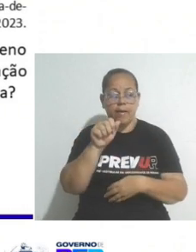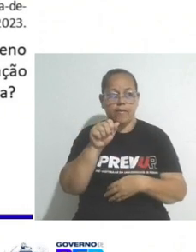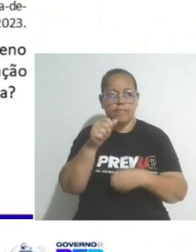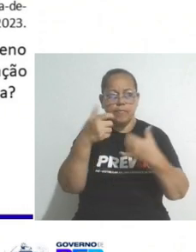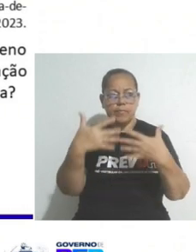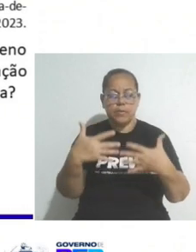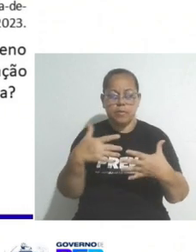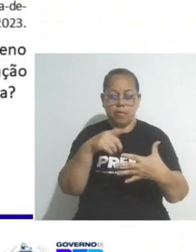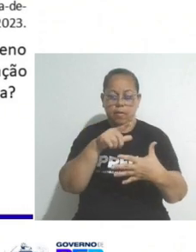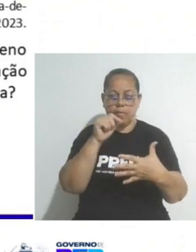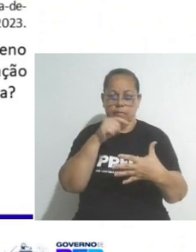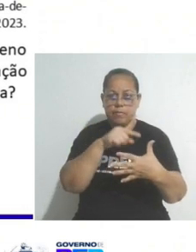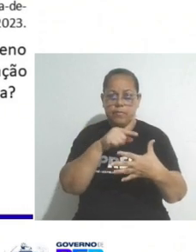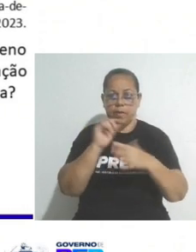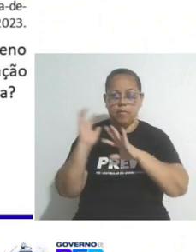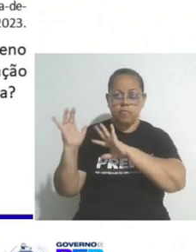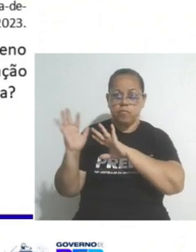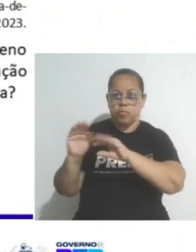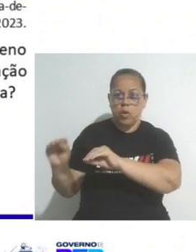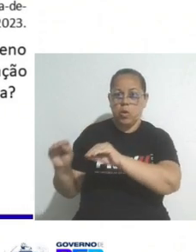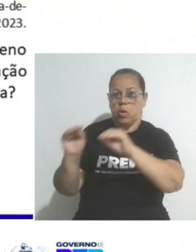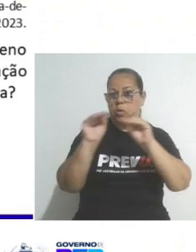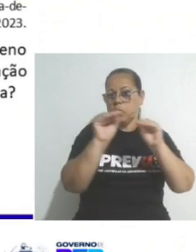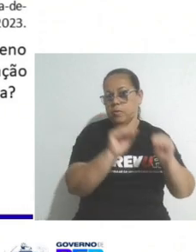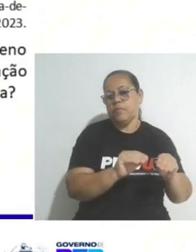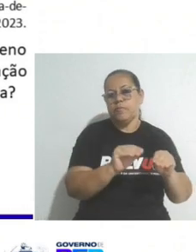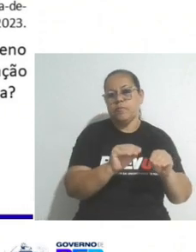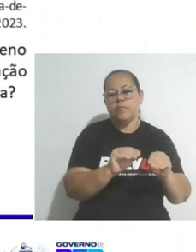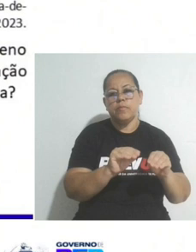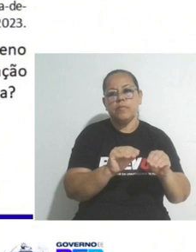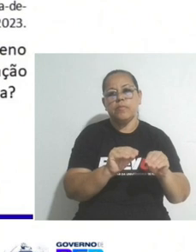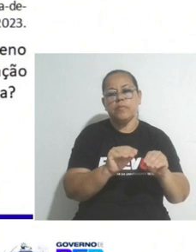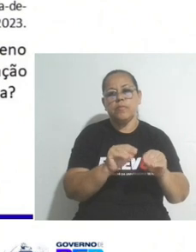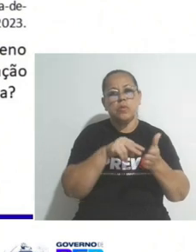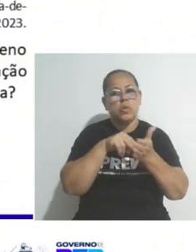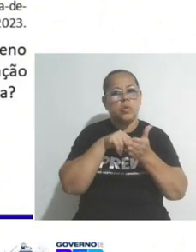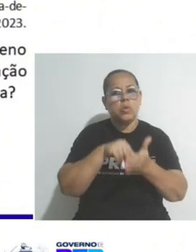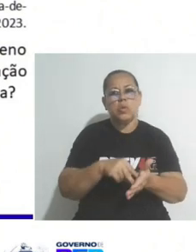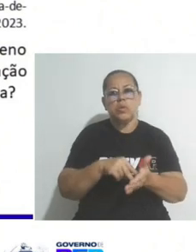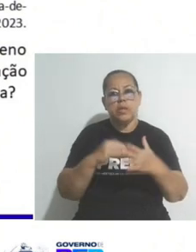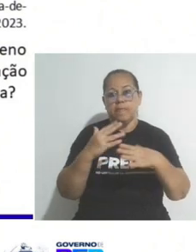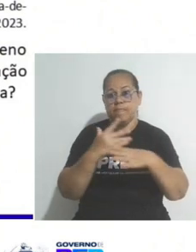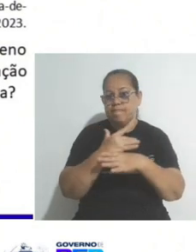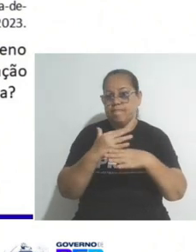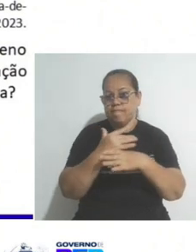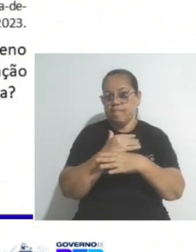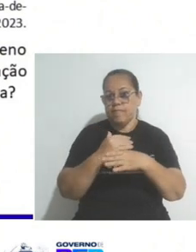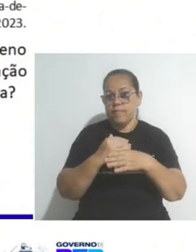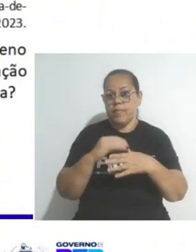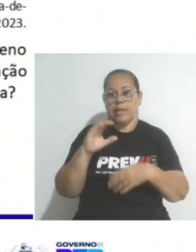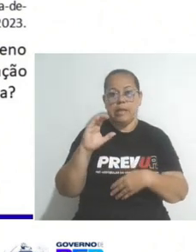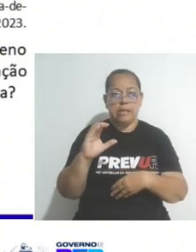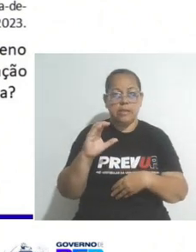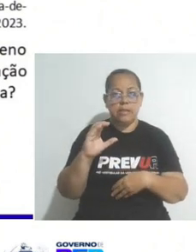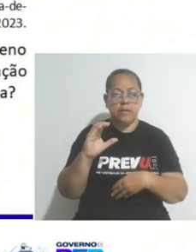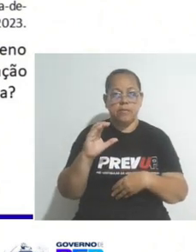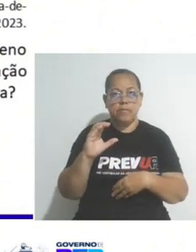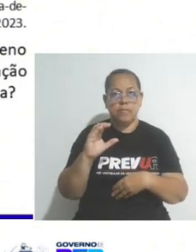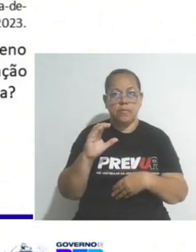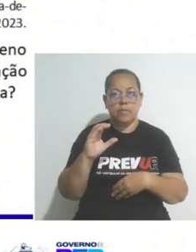êxodo rural a opção número B consolidação urbana a opção número C